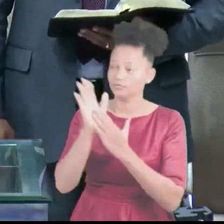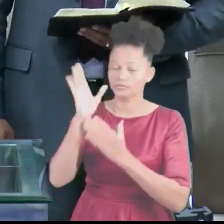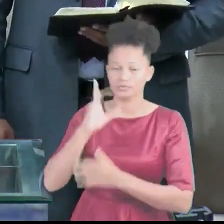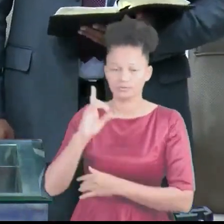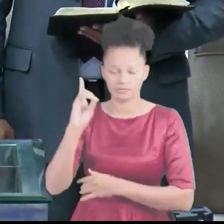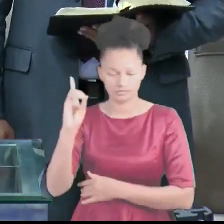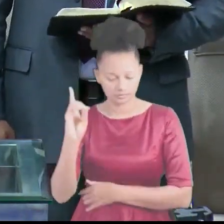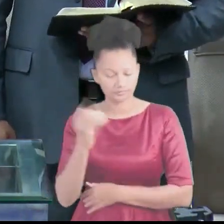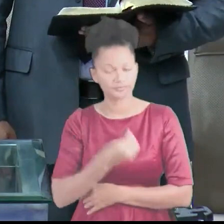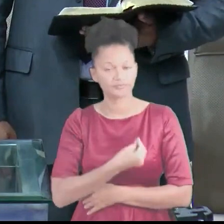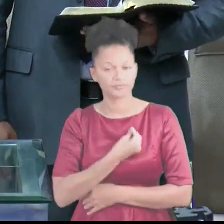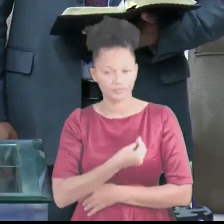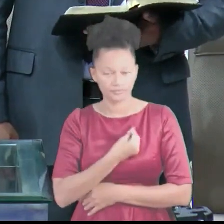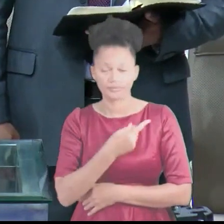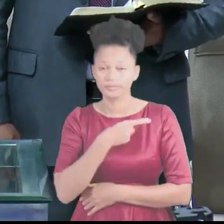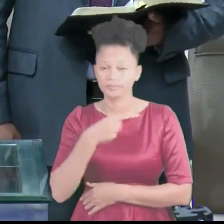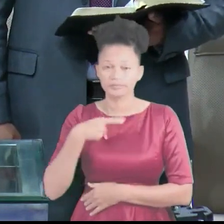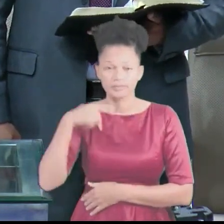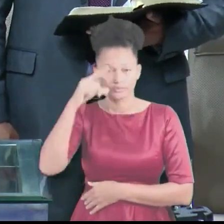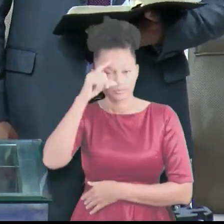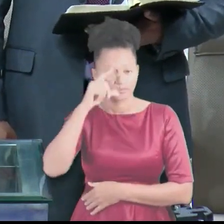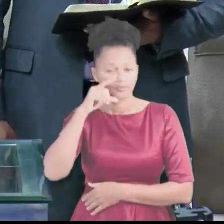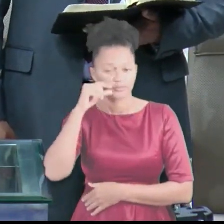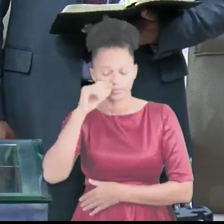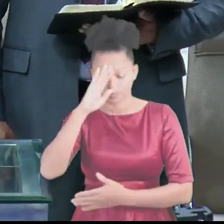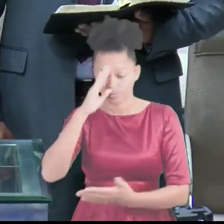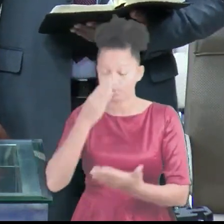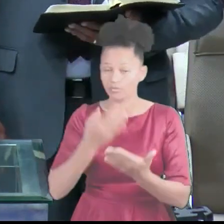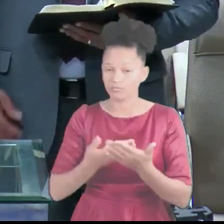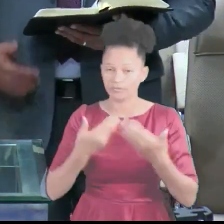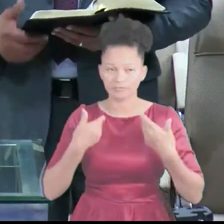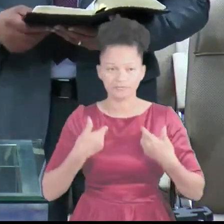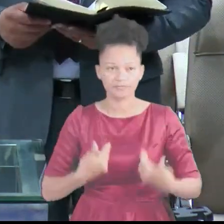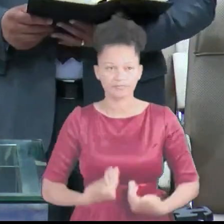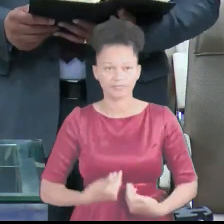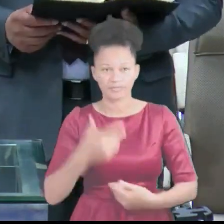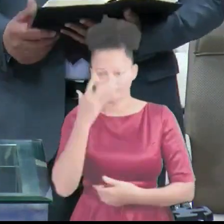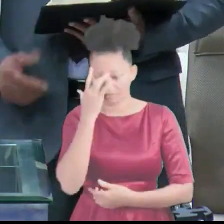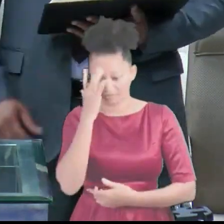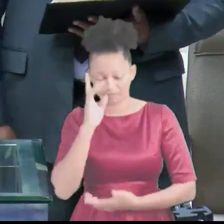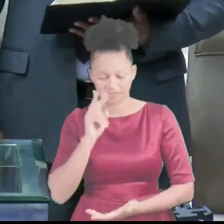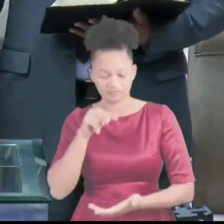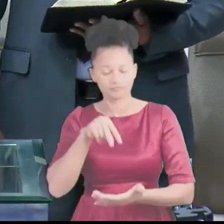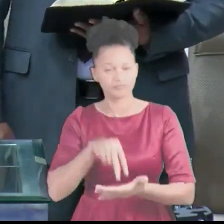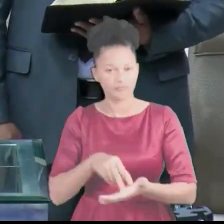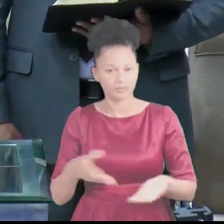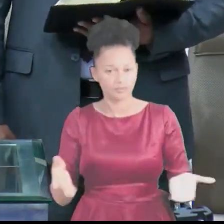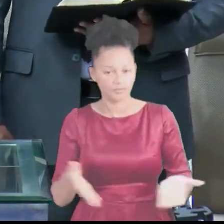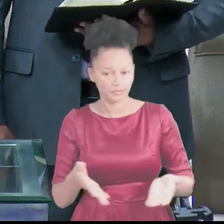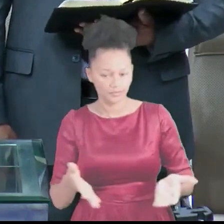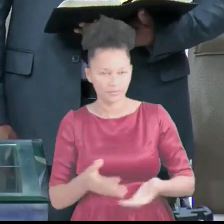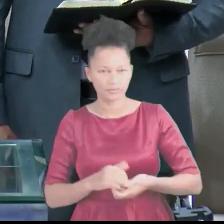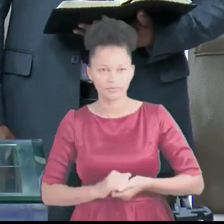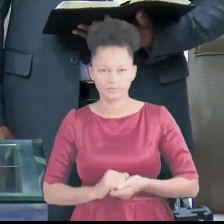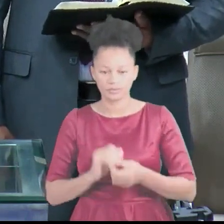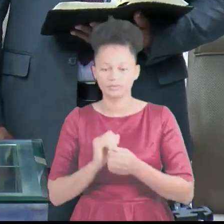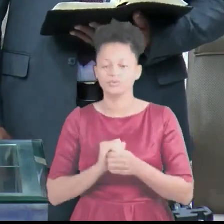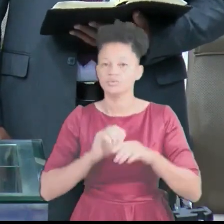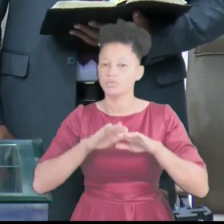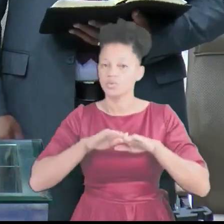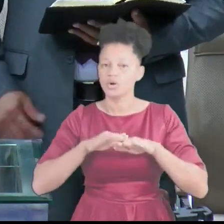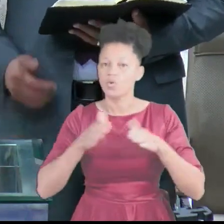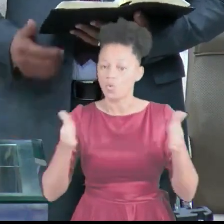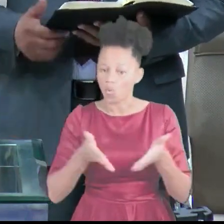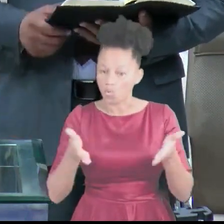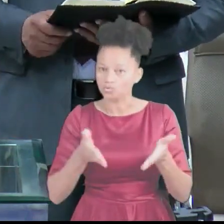do nosso pastor, pela confiança. Não é fácil estar aqui hoje, neste culto de